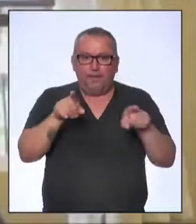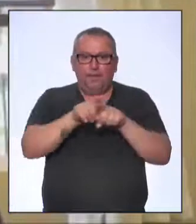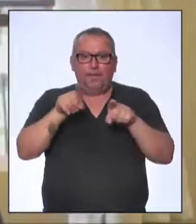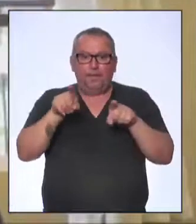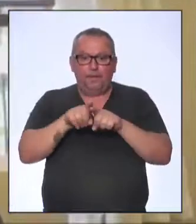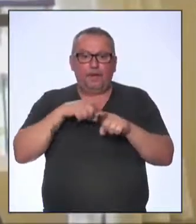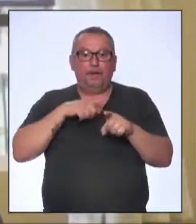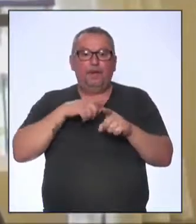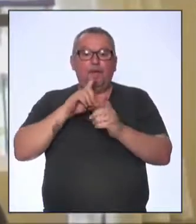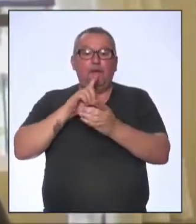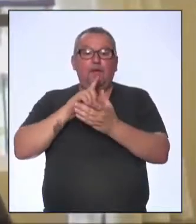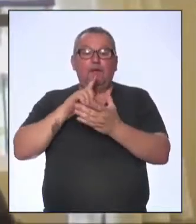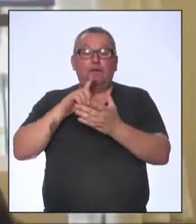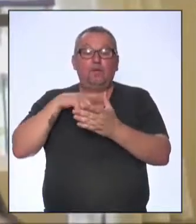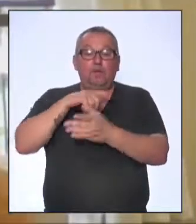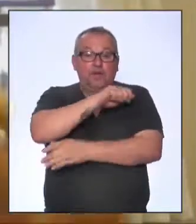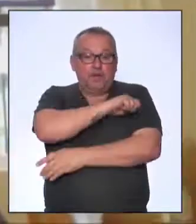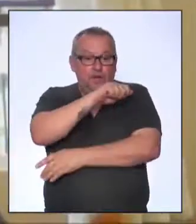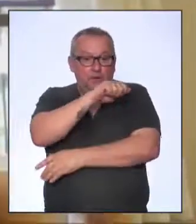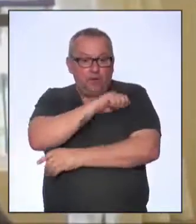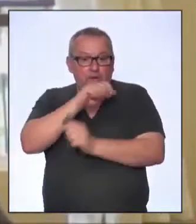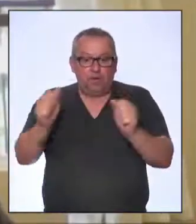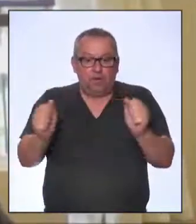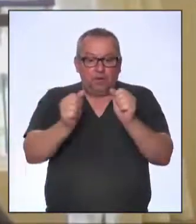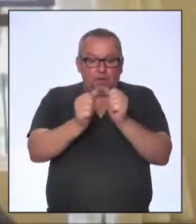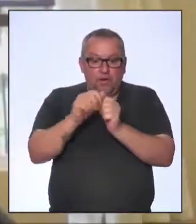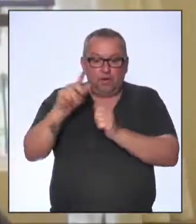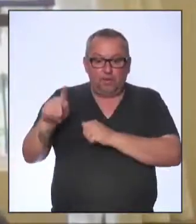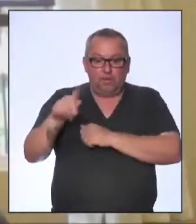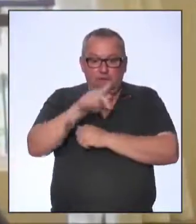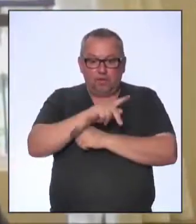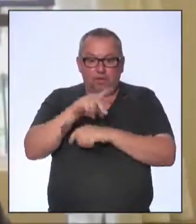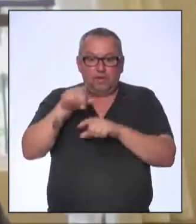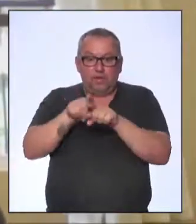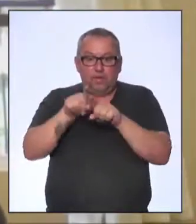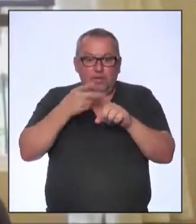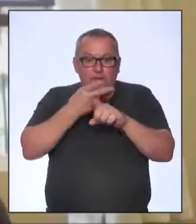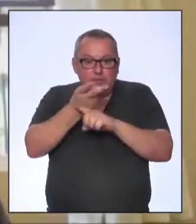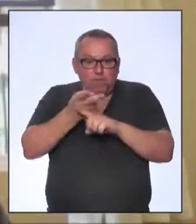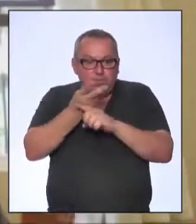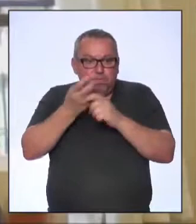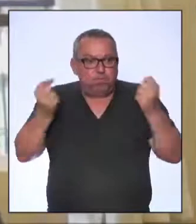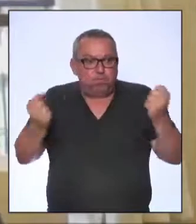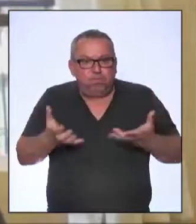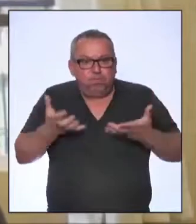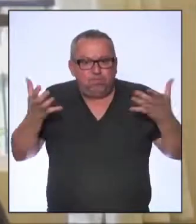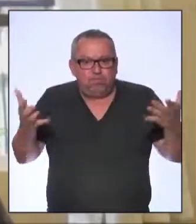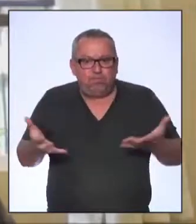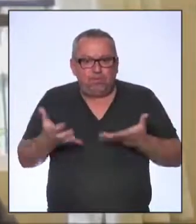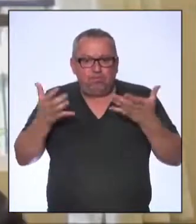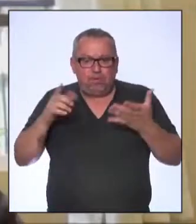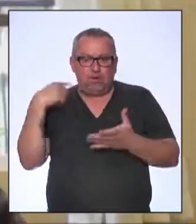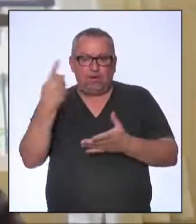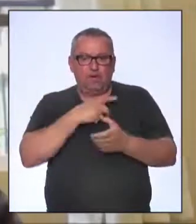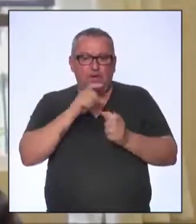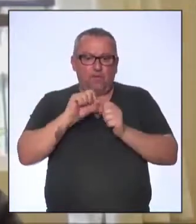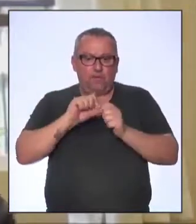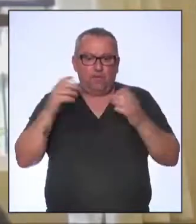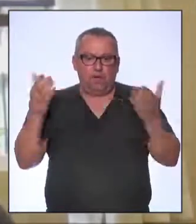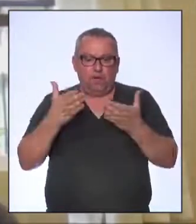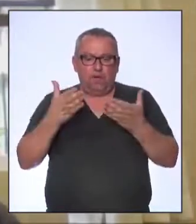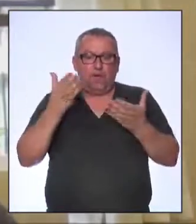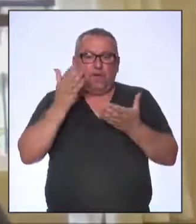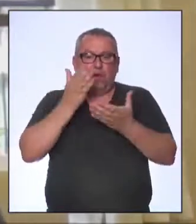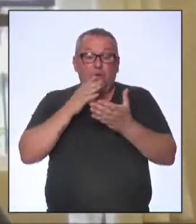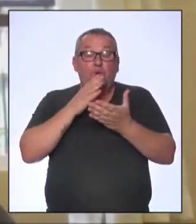dos alunos, essa junção de professores, essa busca ativa que nós fizemos muito agora, quando essa pandemia